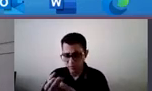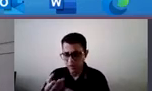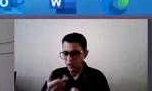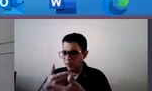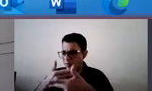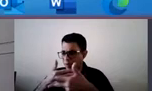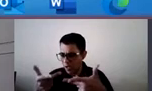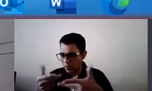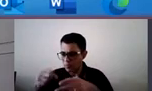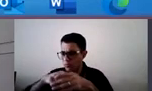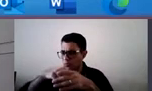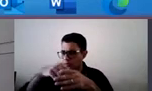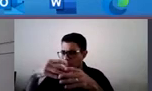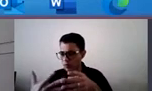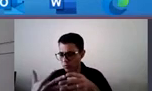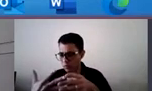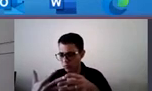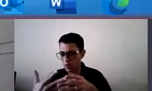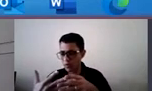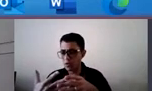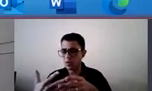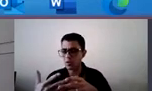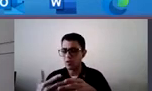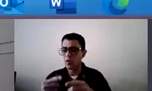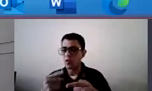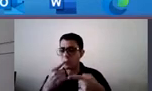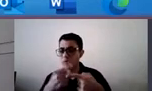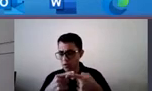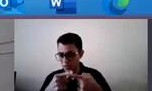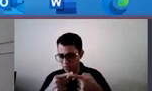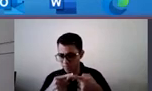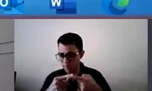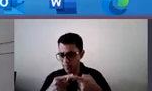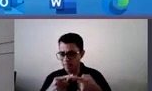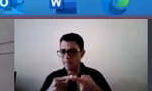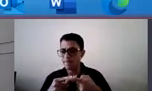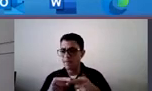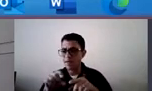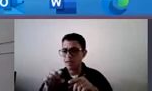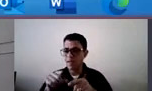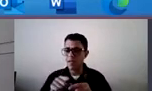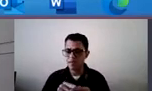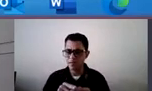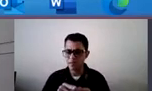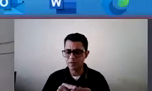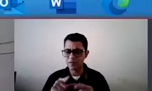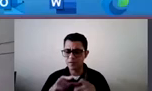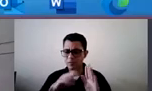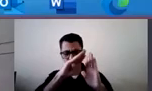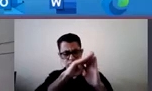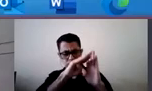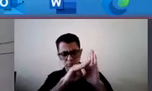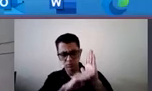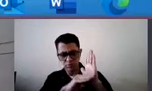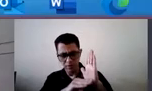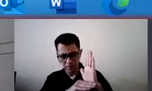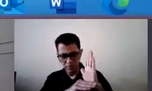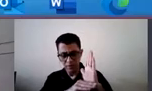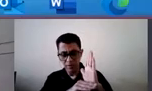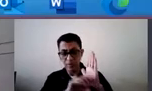conteúdos. E ela oferece muitos conteúdos porque ela parte de um suposto que o que conta na vida futura